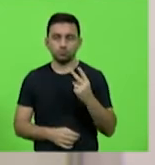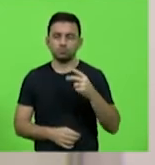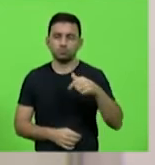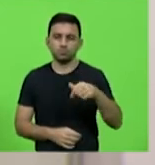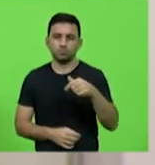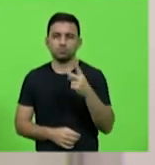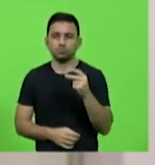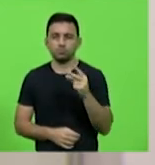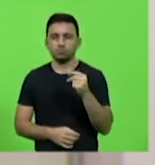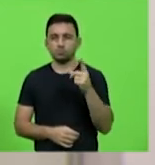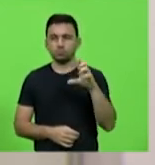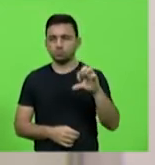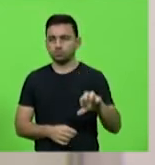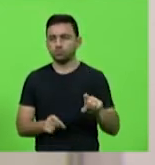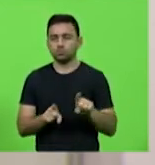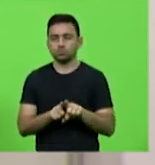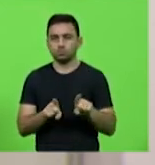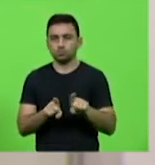0227/2019,